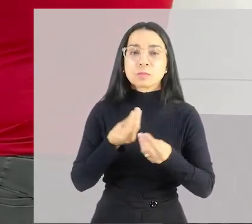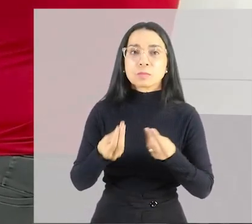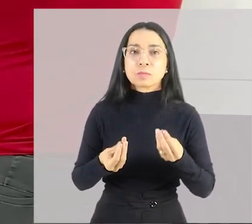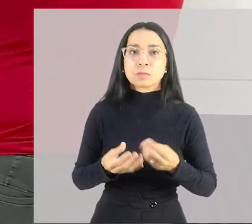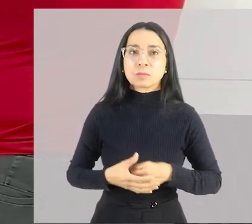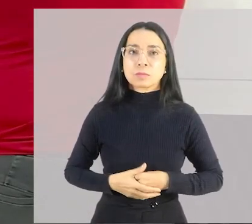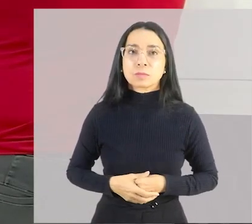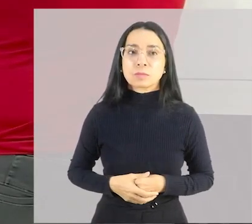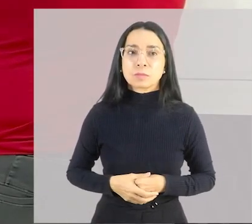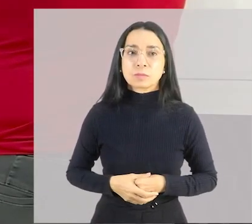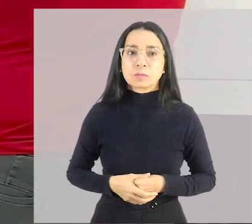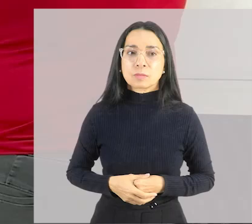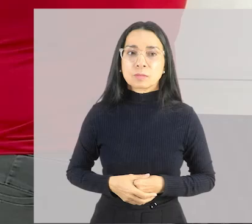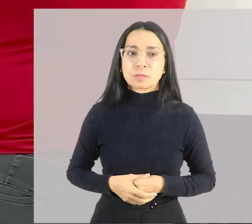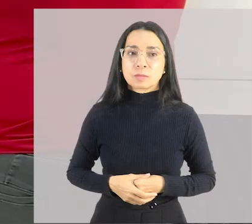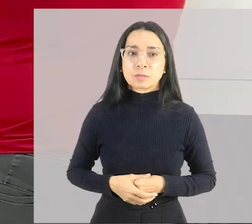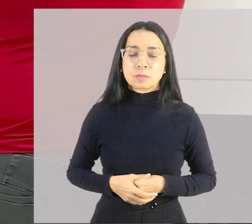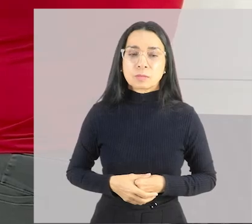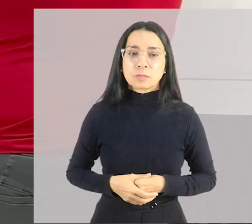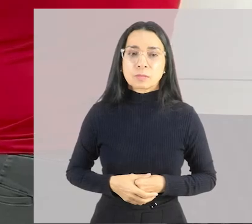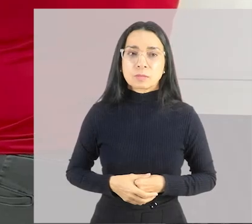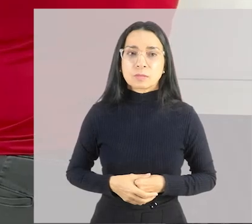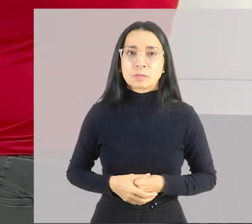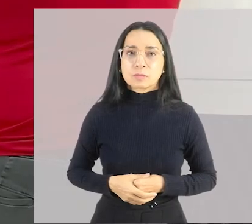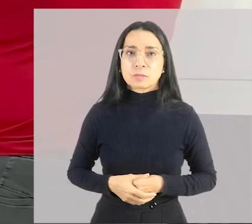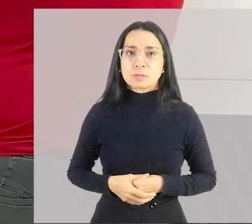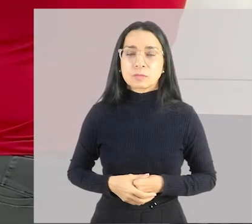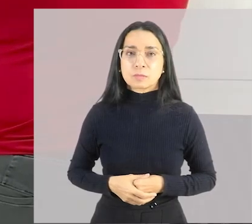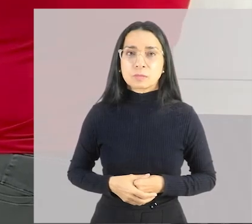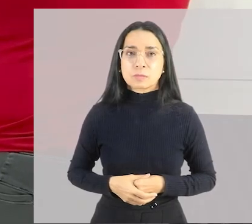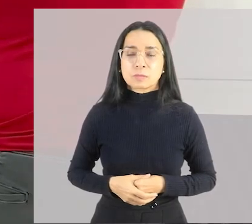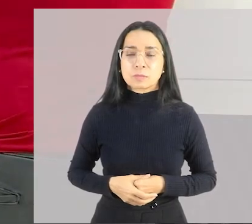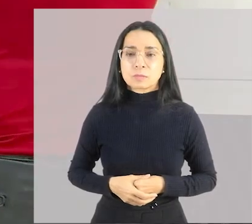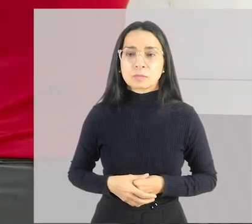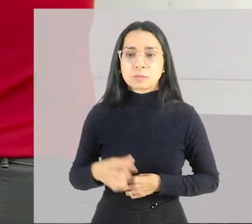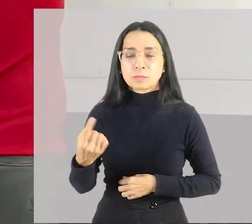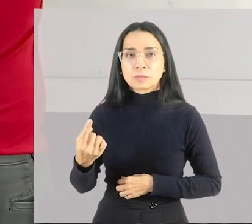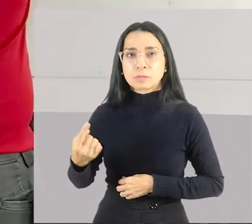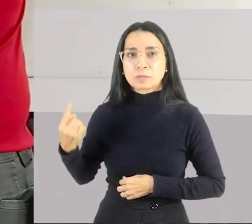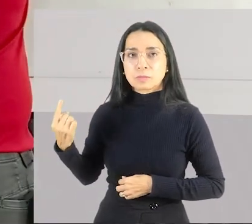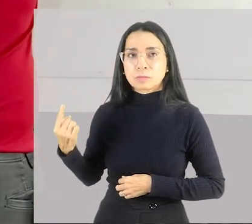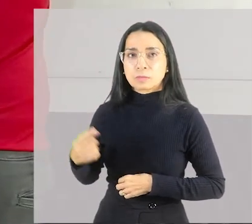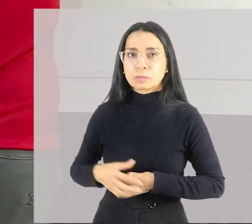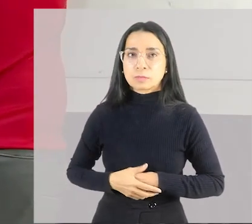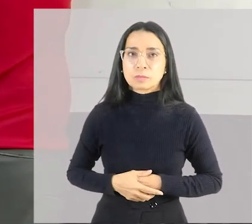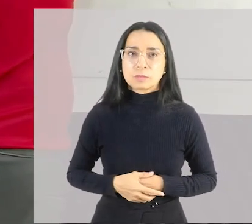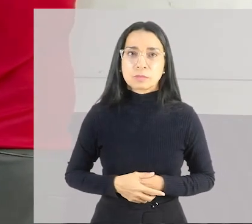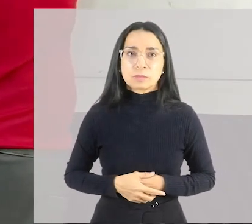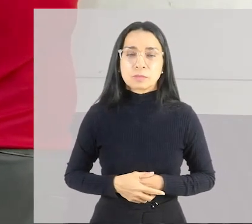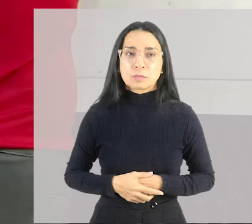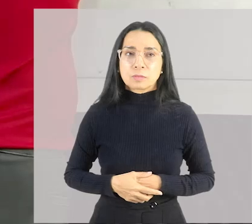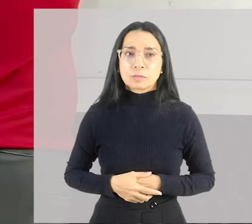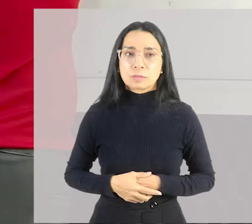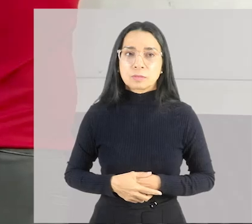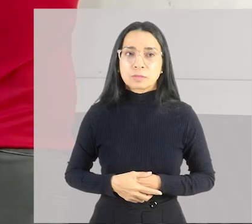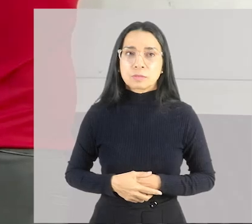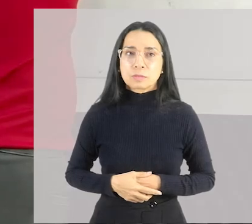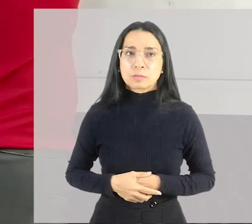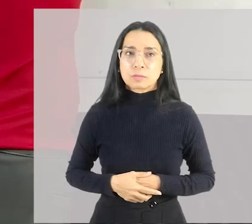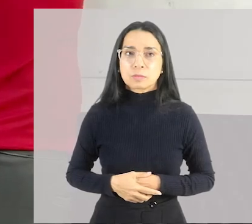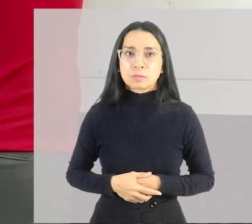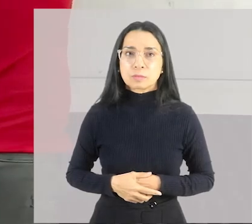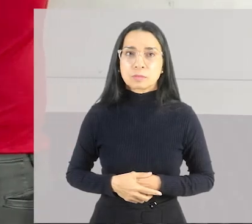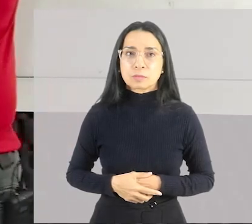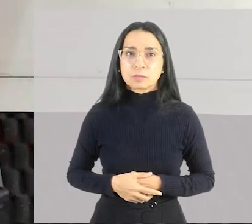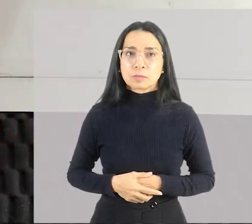10 fatorial aqui embaixo você bota o 5 fatorial esse